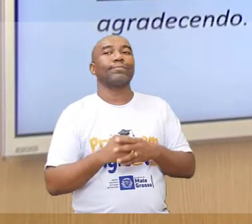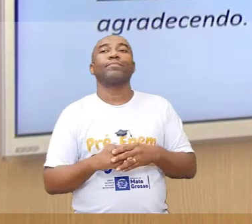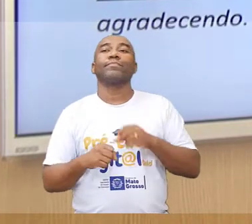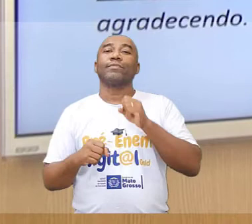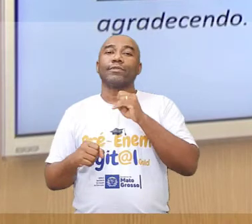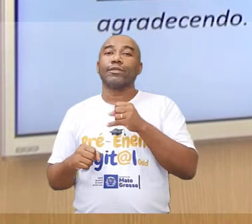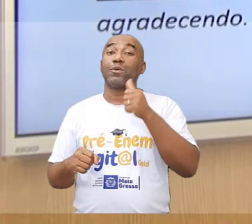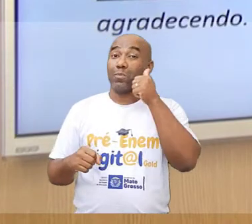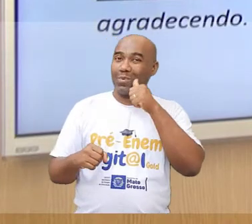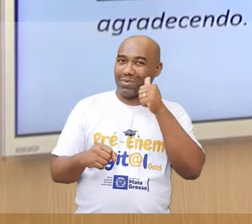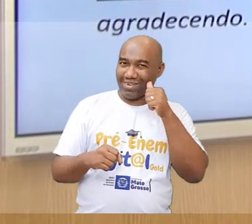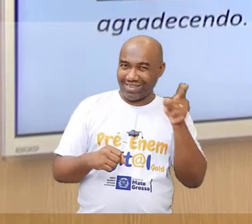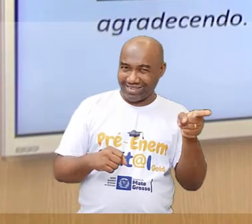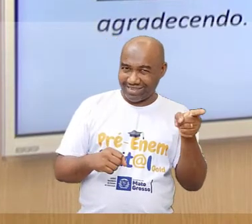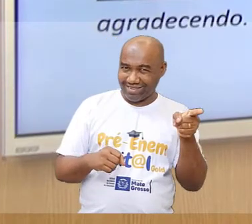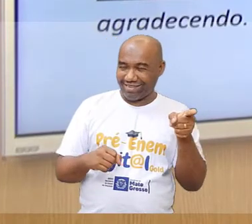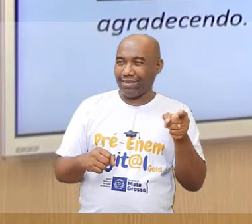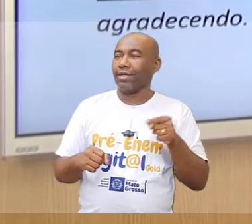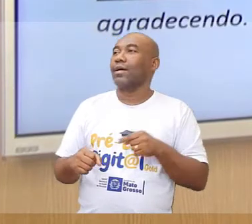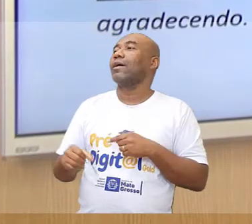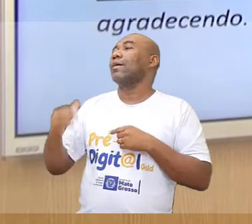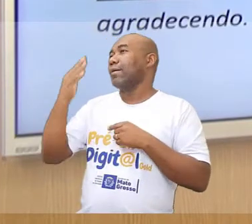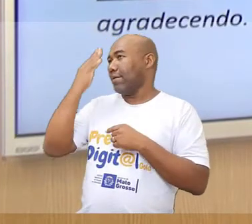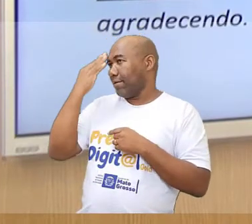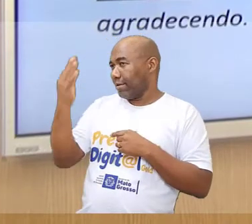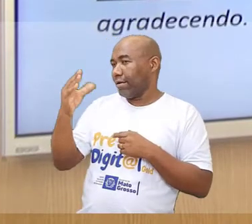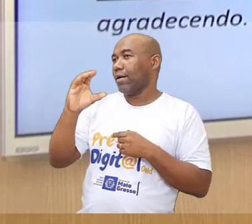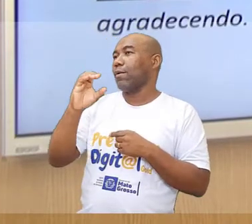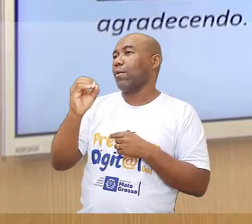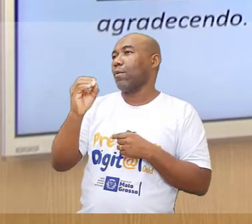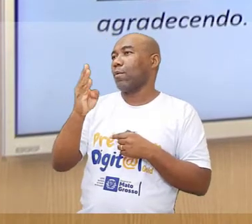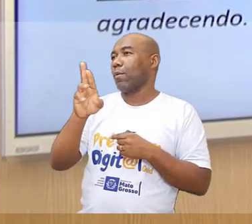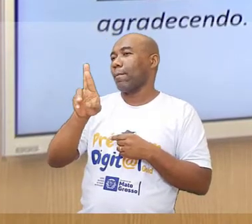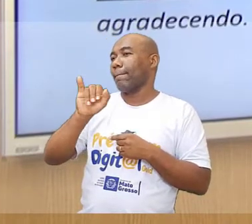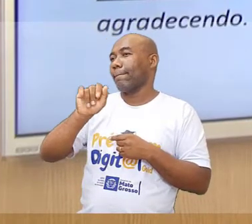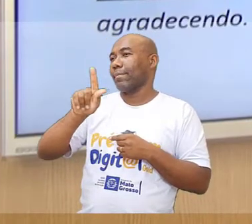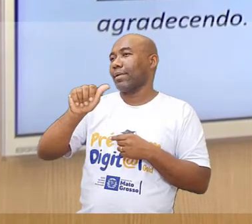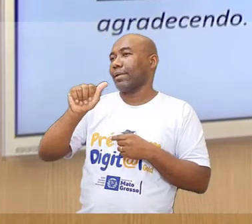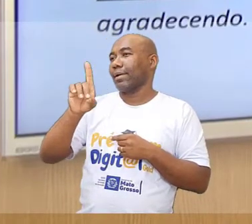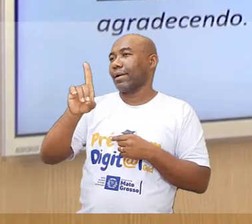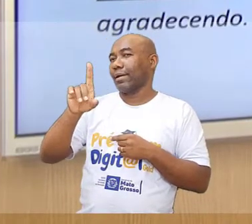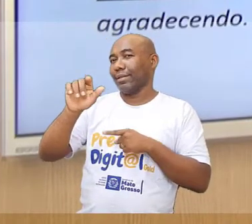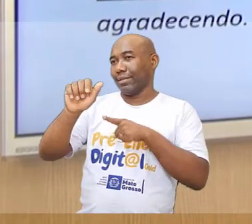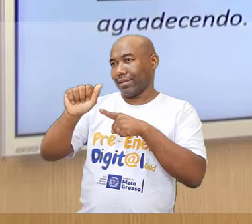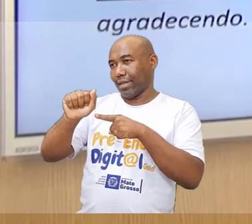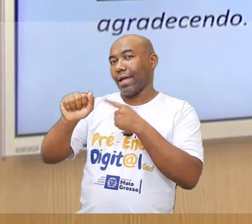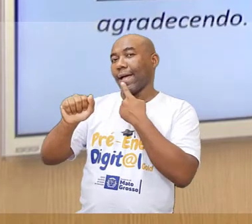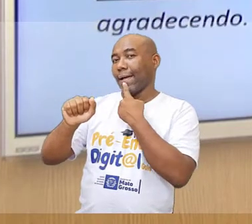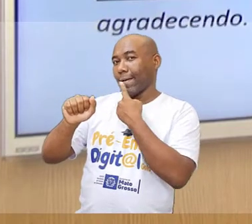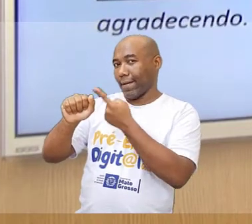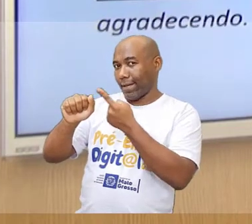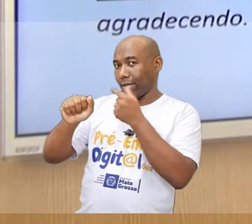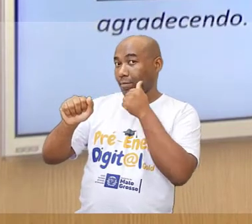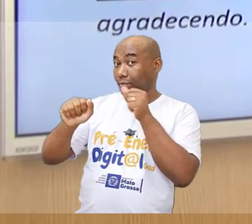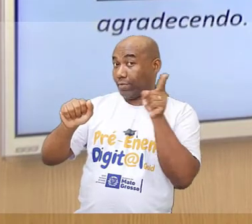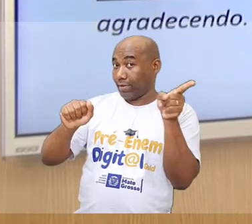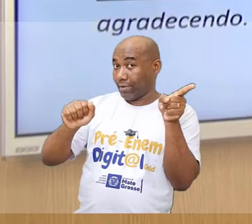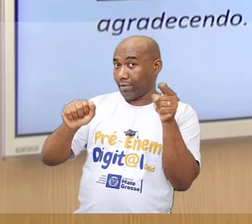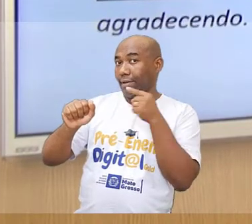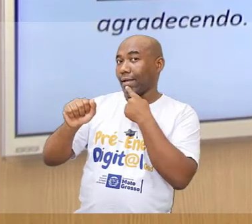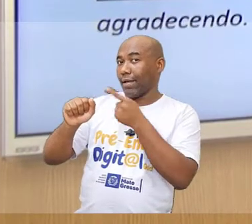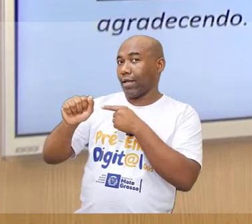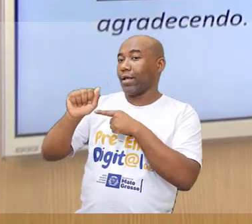do gênero feminino ou eu me considero do gênero feminino. Eu vou responder obrigada,